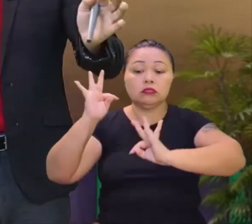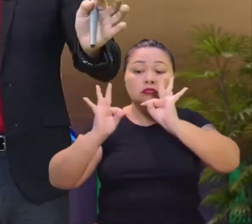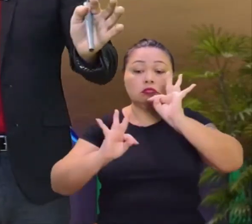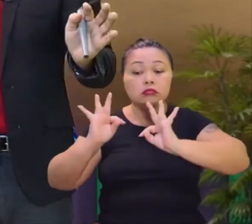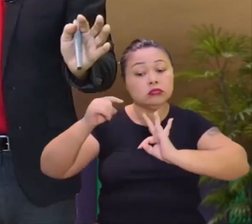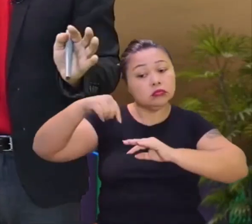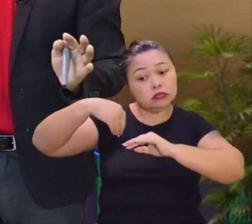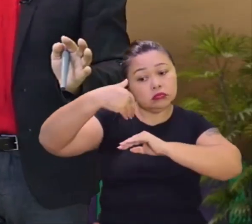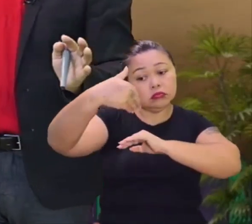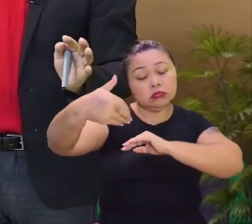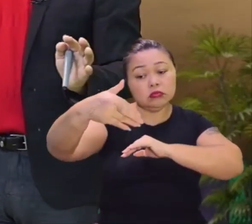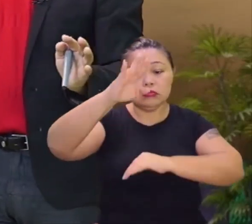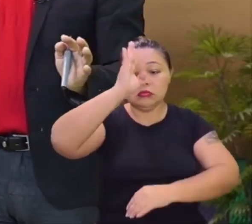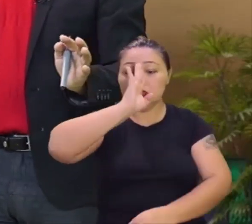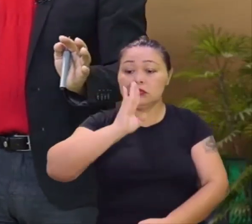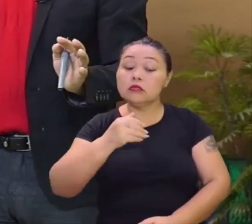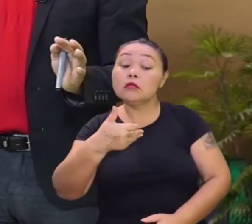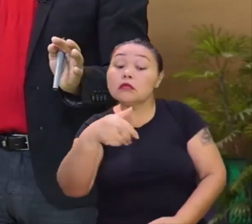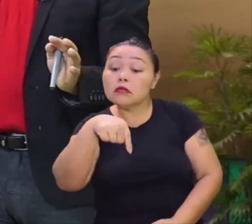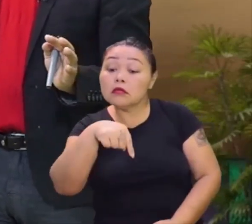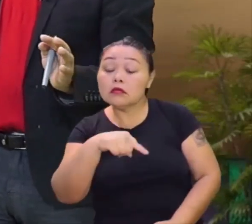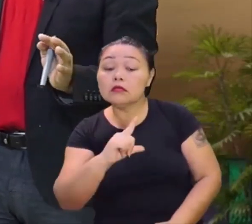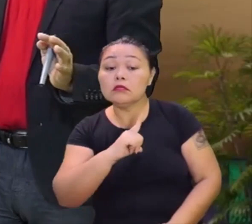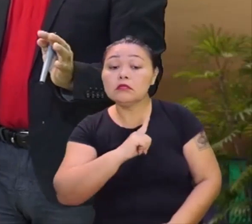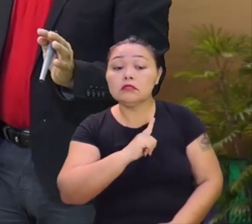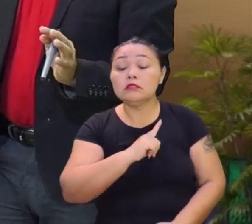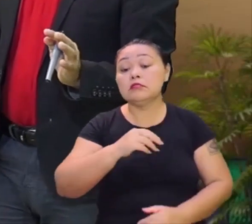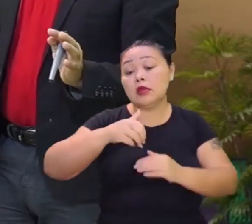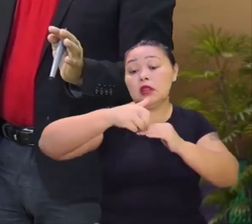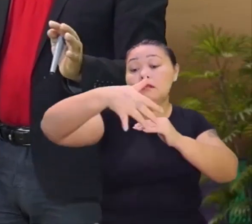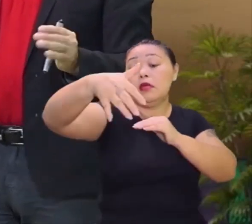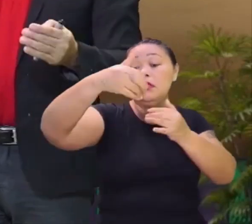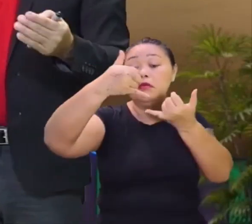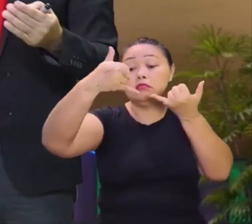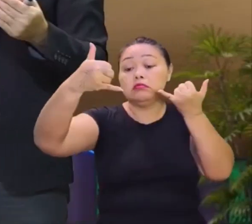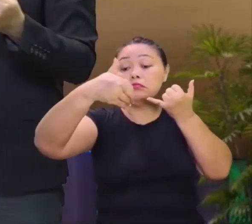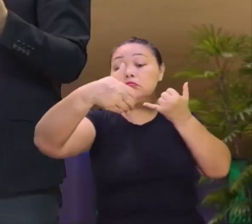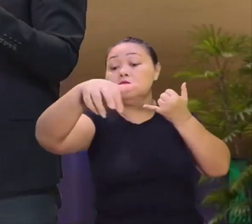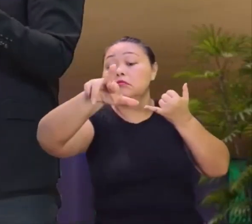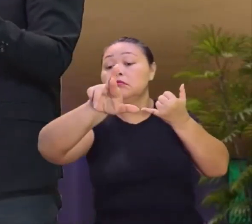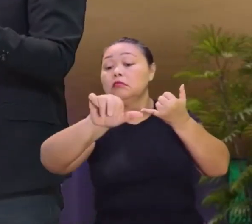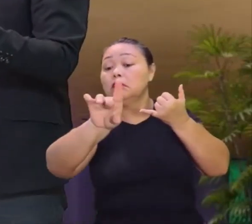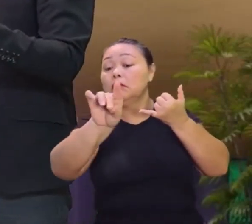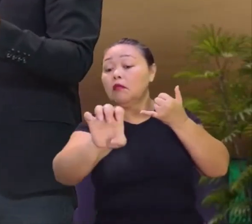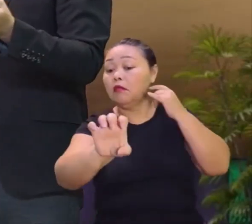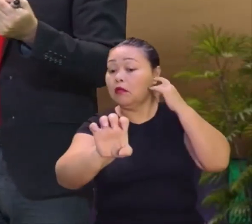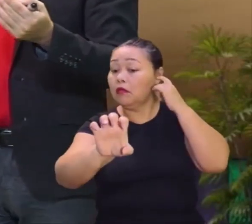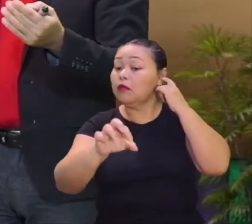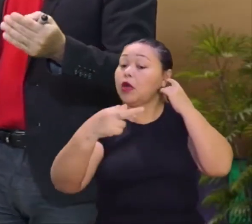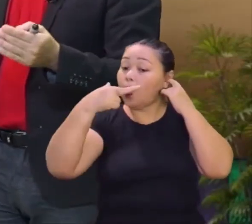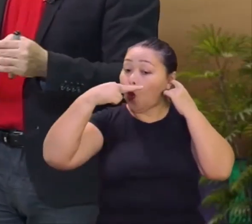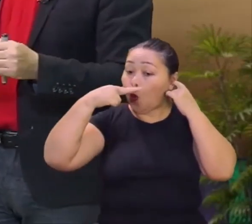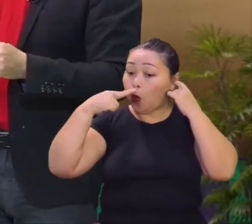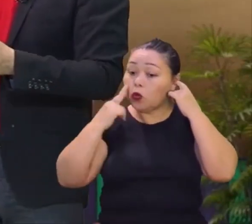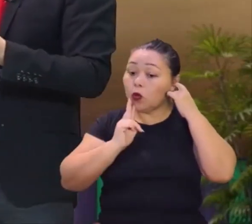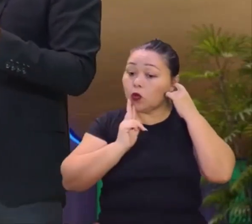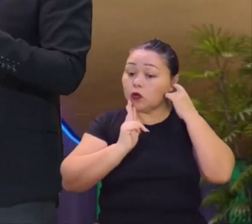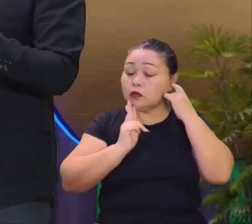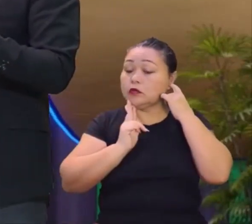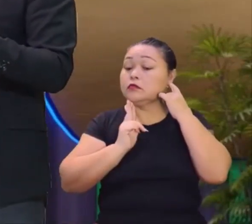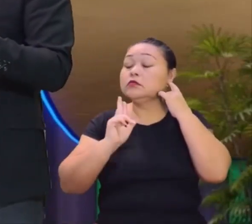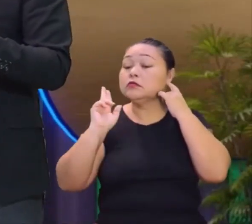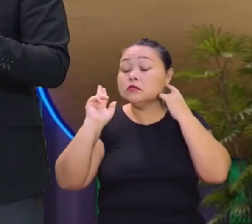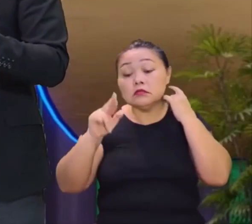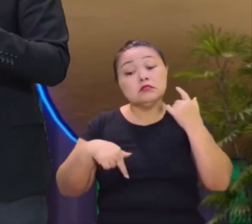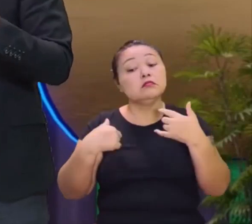esses rincões do Brasil. Muito bem. A expansão das redes, né? Isso, e Rondon, não é isso? Rondon